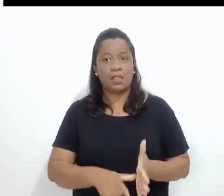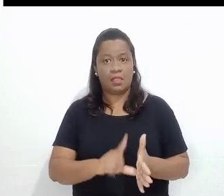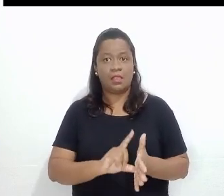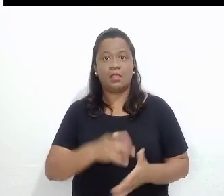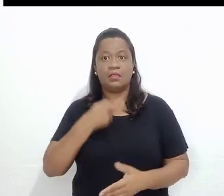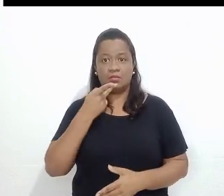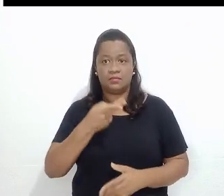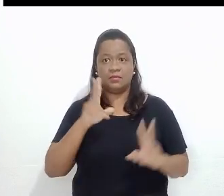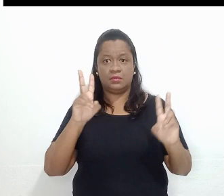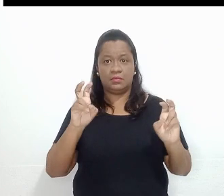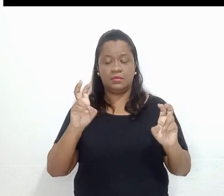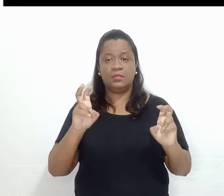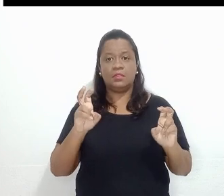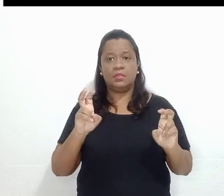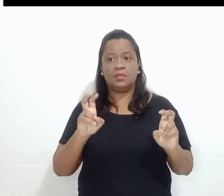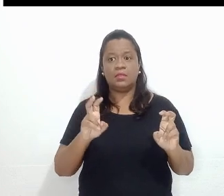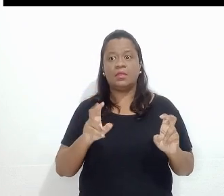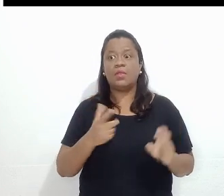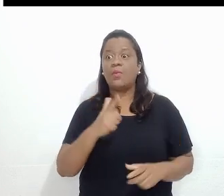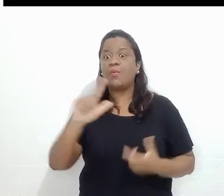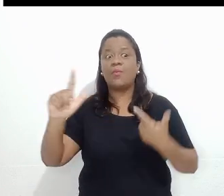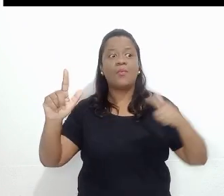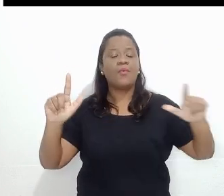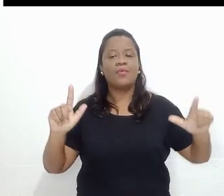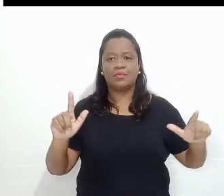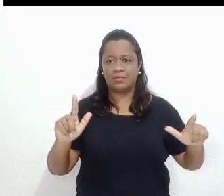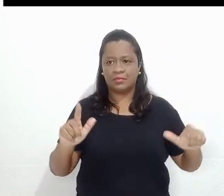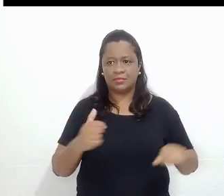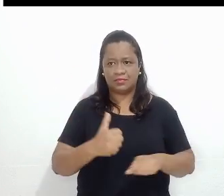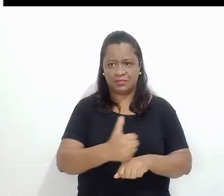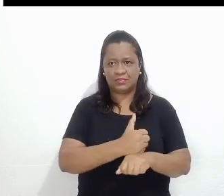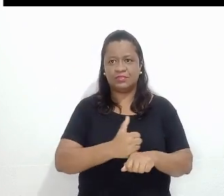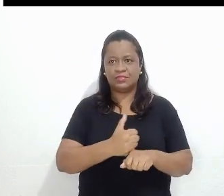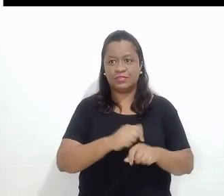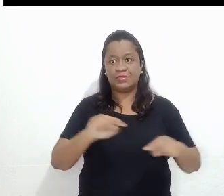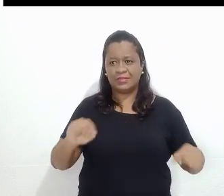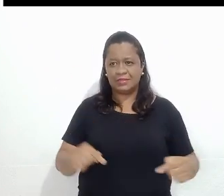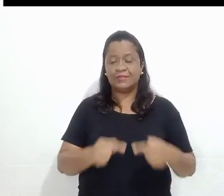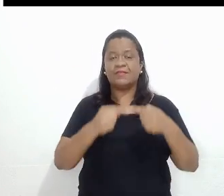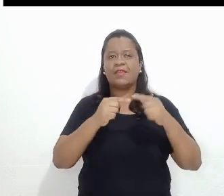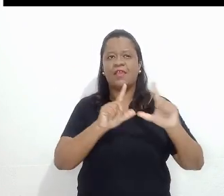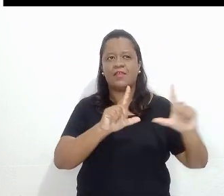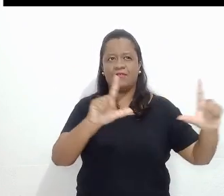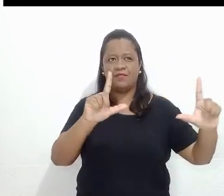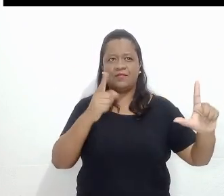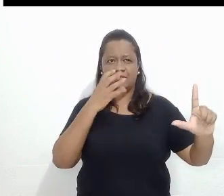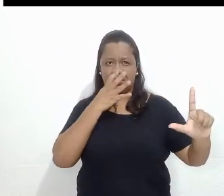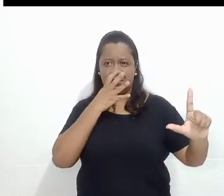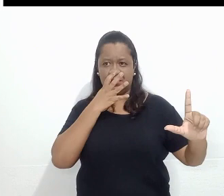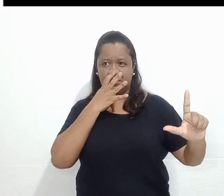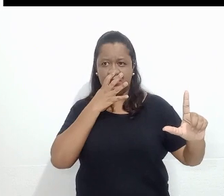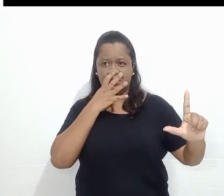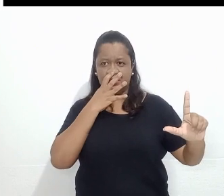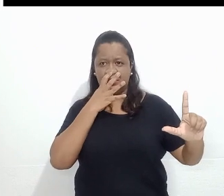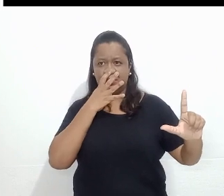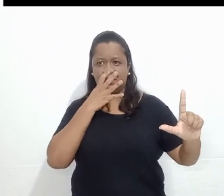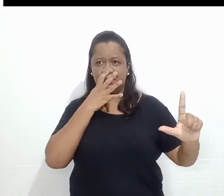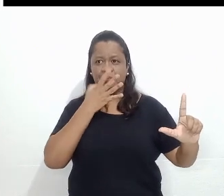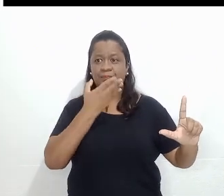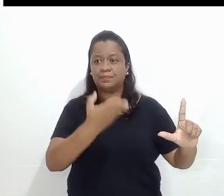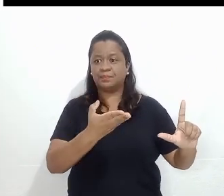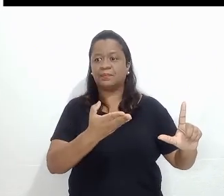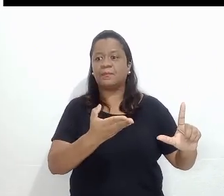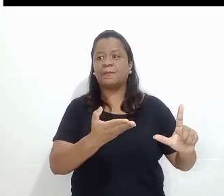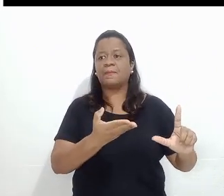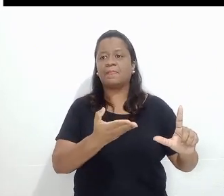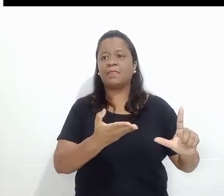falar de outras funções aqui que tem a ver com o técnico de vídeo assist, que é o DIT, que a gente tinha visto lá no